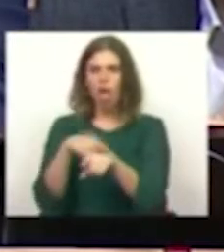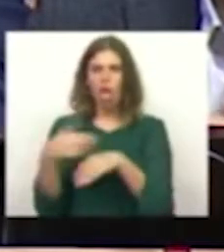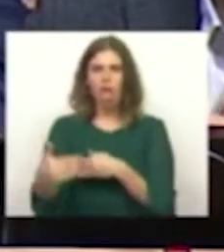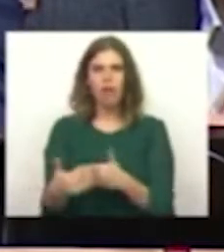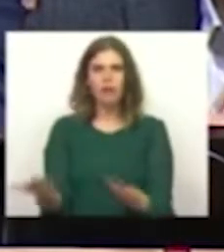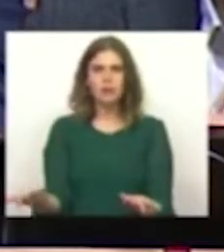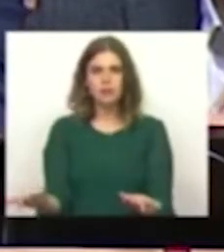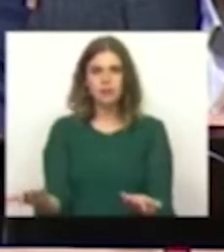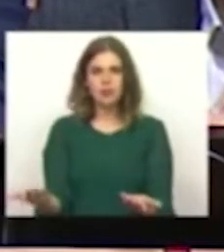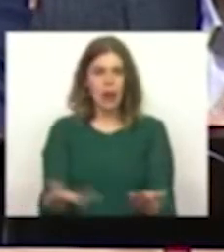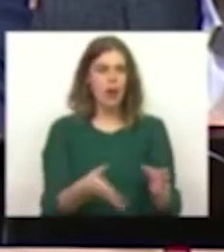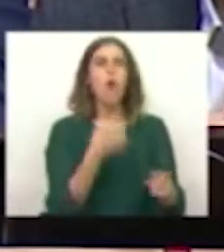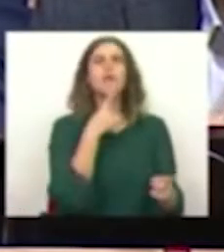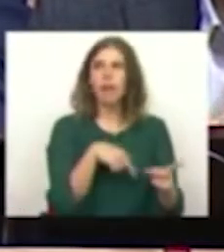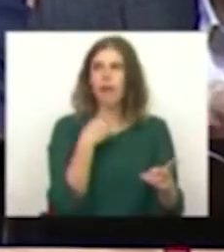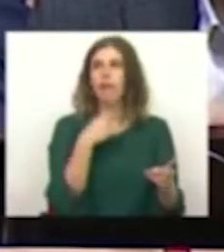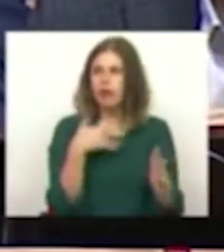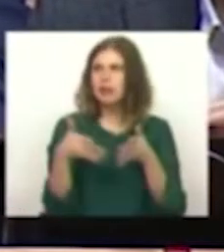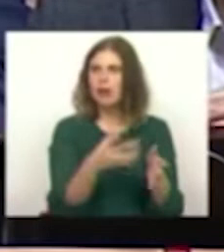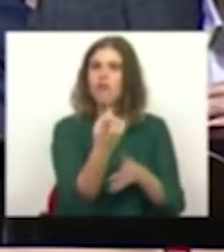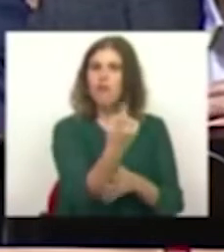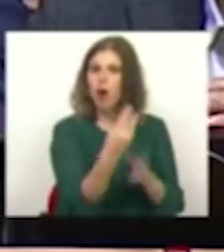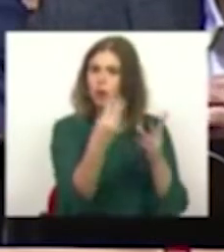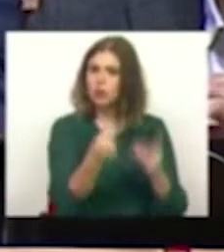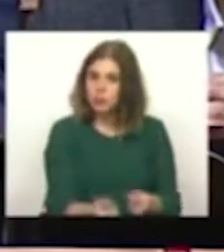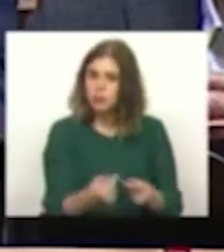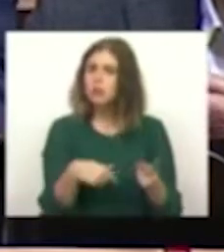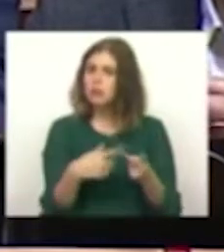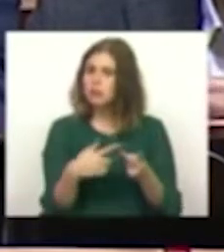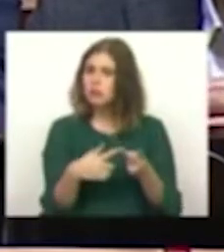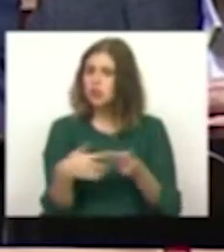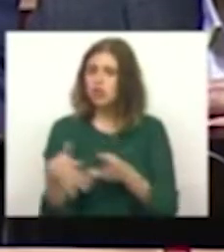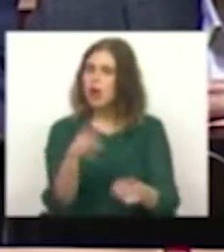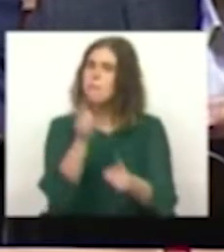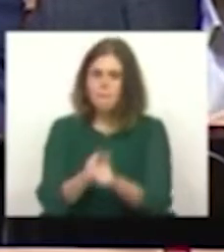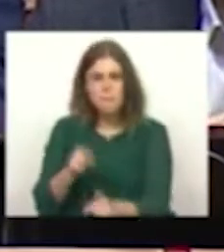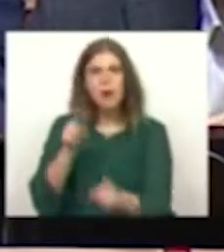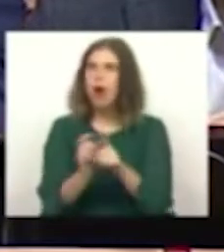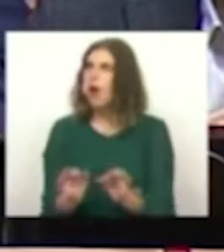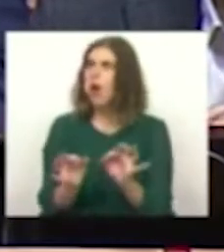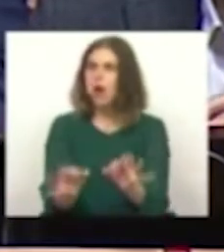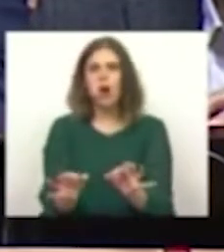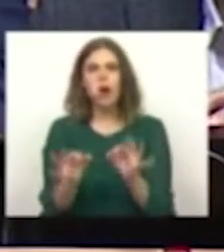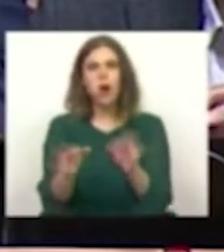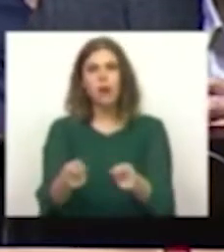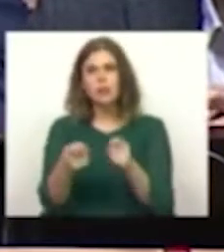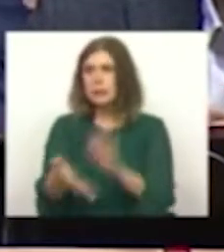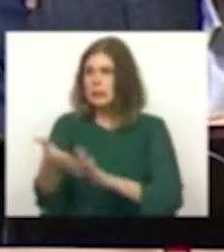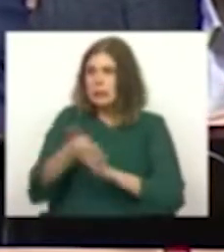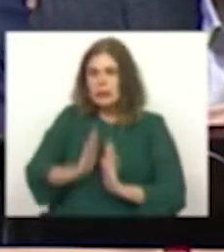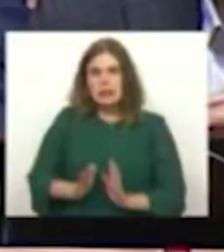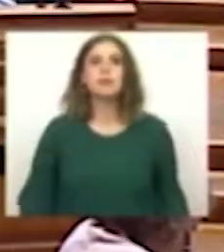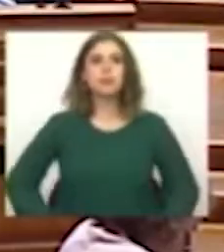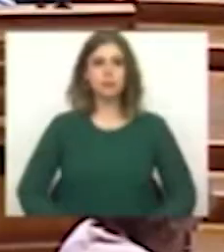prazo? Vai ser mais da mesma estratégia de suborçamentação? Mais da mesma estratégia de adiar investimentos urgentes